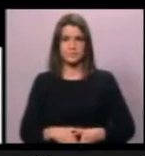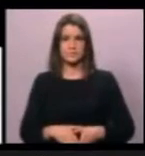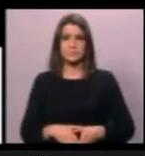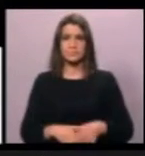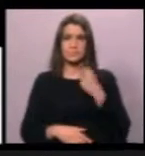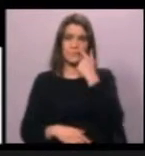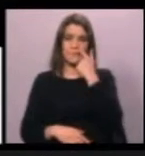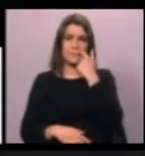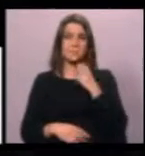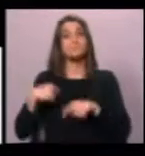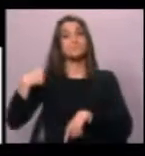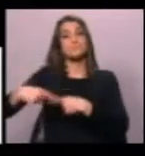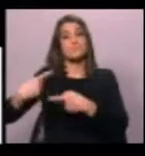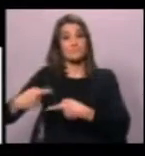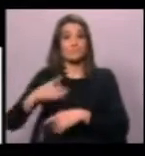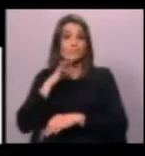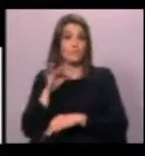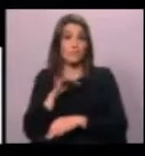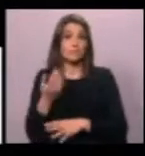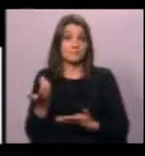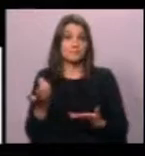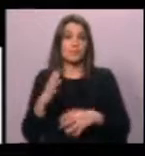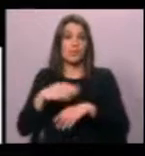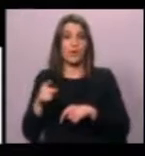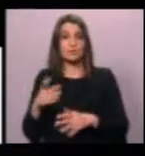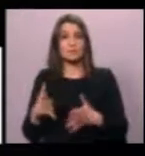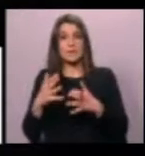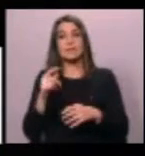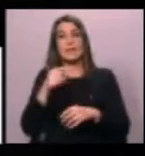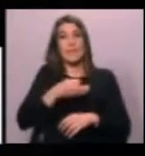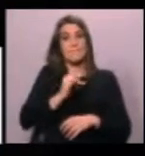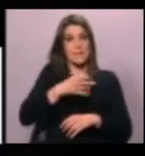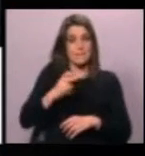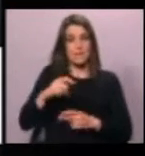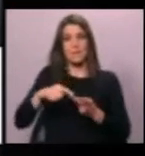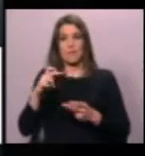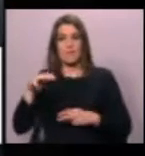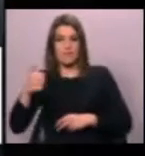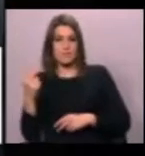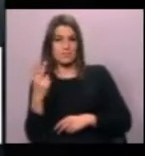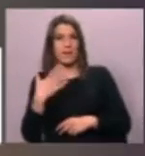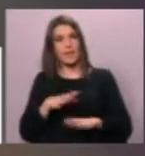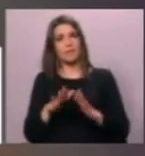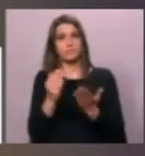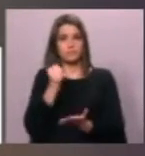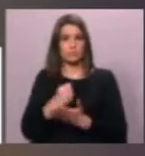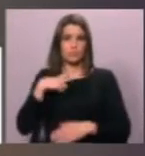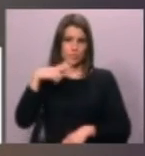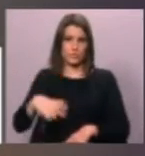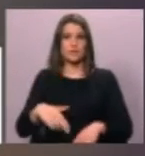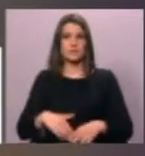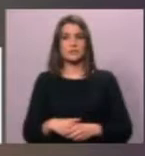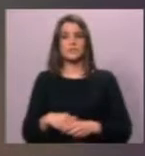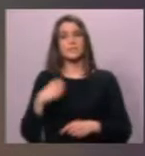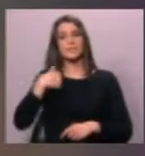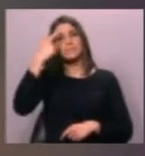As origens ibéricas são apenas um detalhe nas razões que levaram Pipa e Am a pedir a nacionalidade portuguesa. We decided to